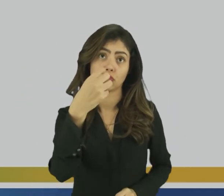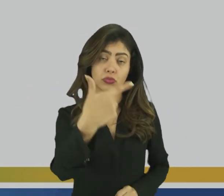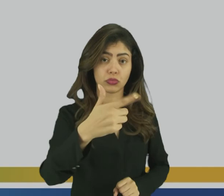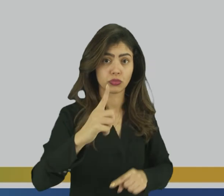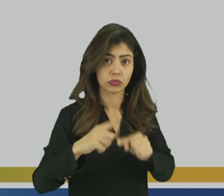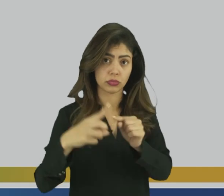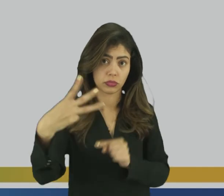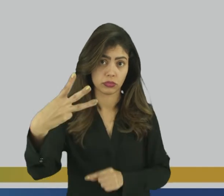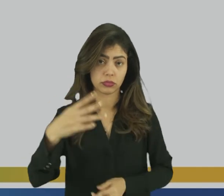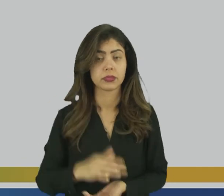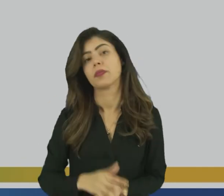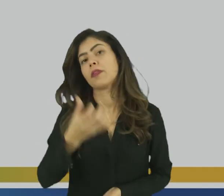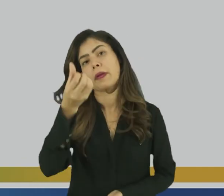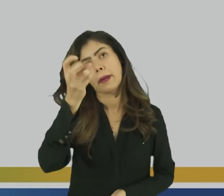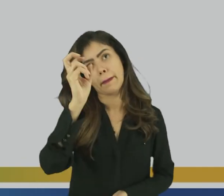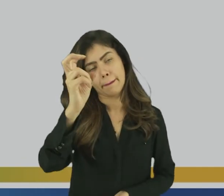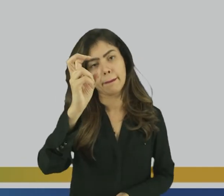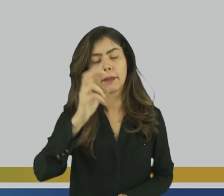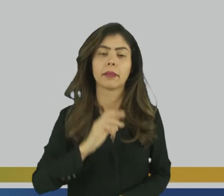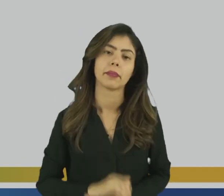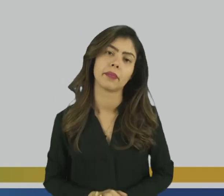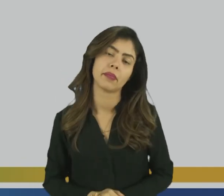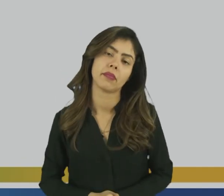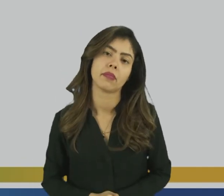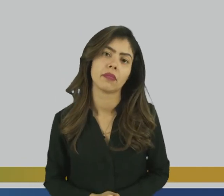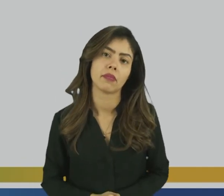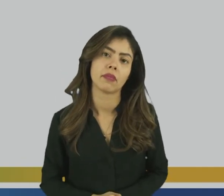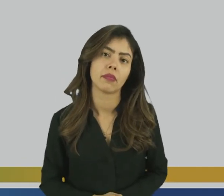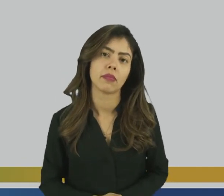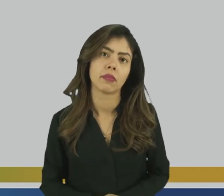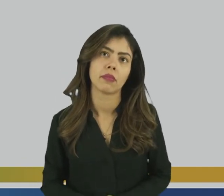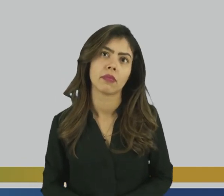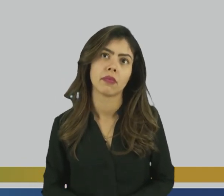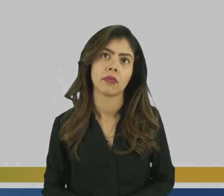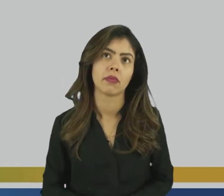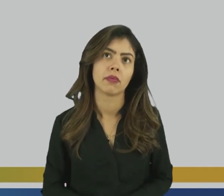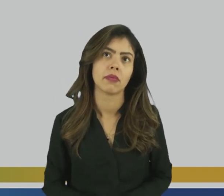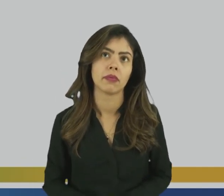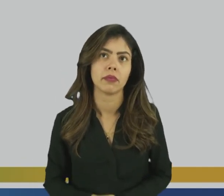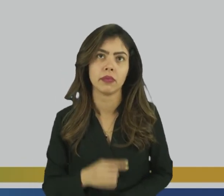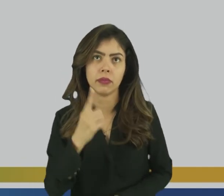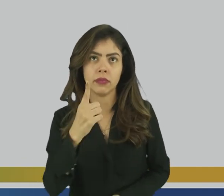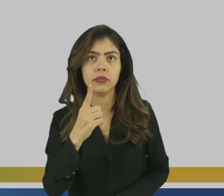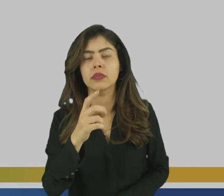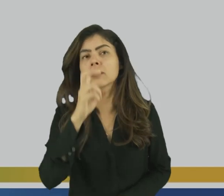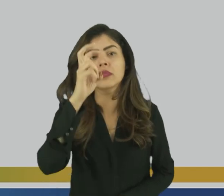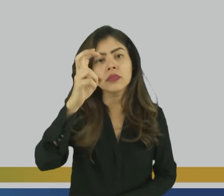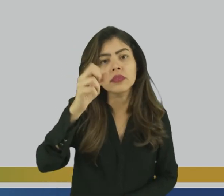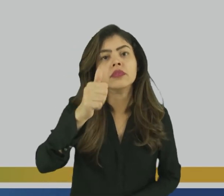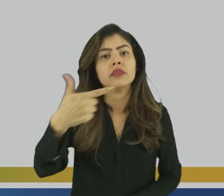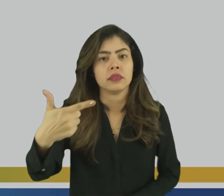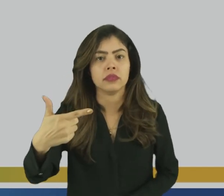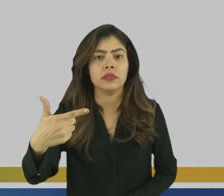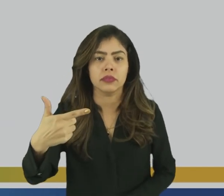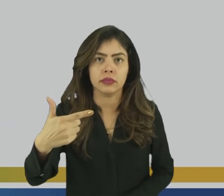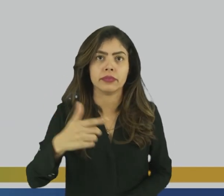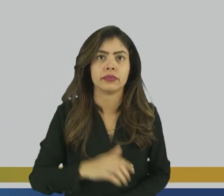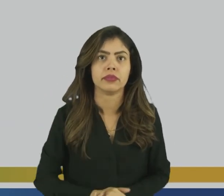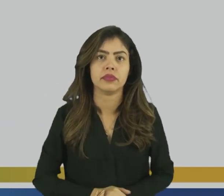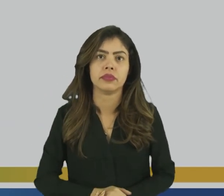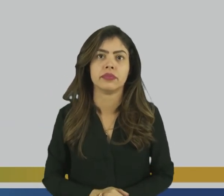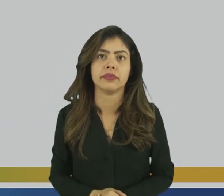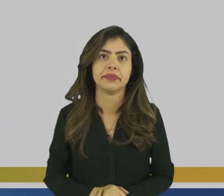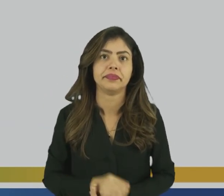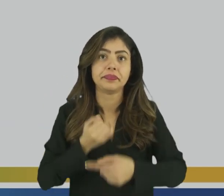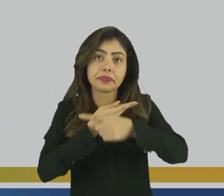3 vai dar 5. Ou seja, 5 12avos. Um sexto mais um quarto é igual a 5